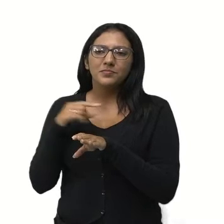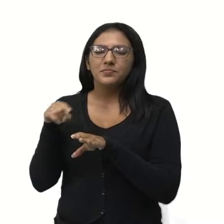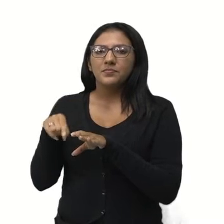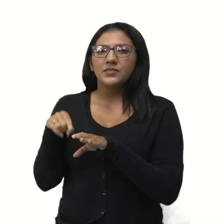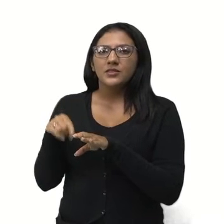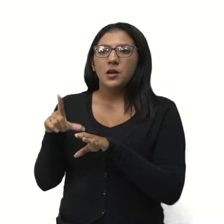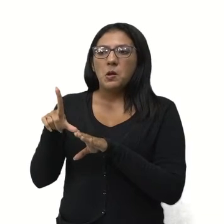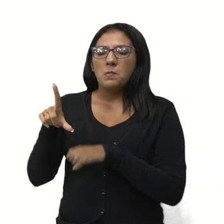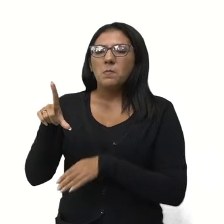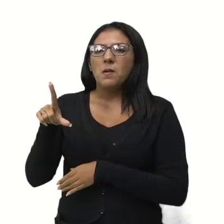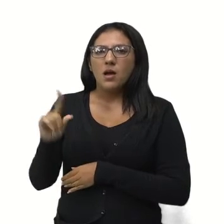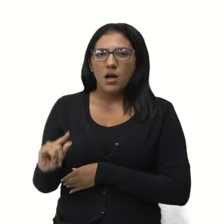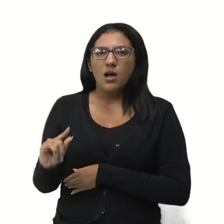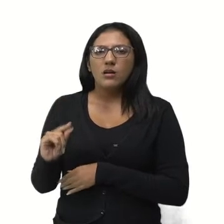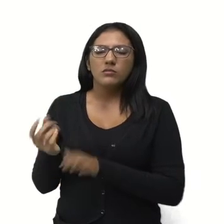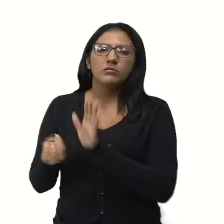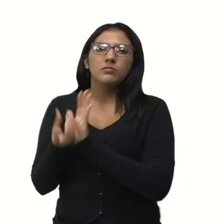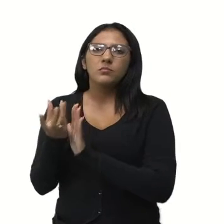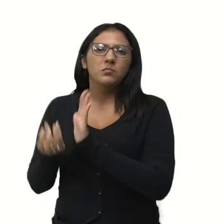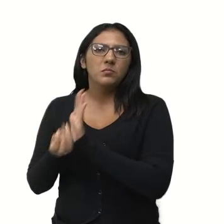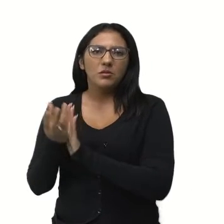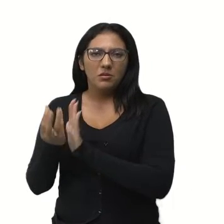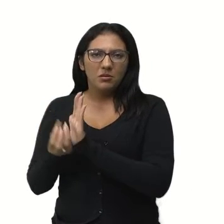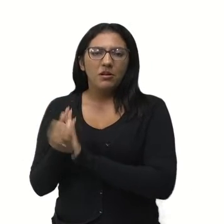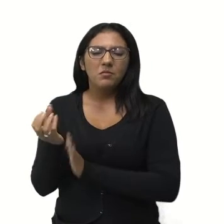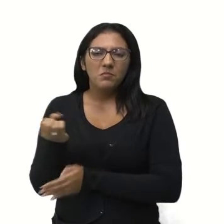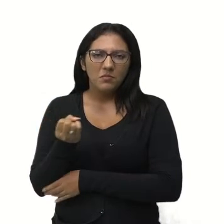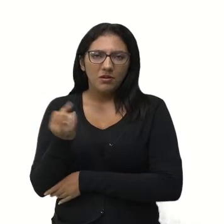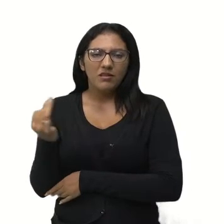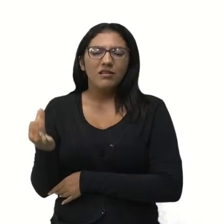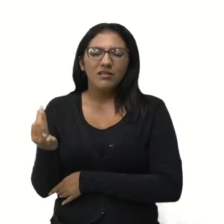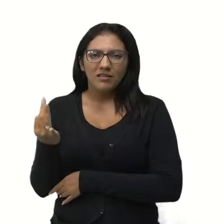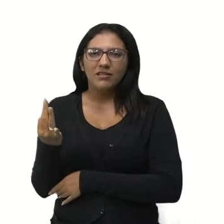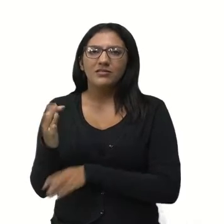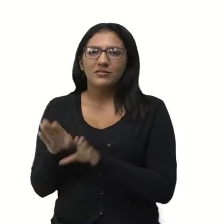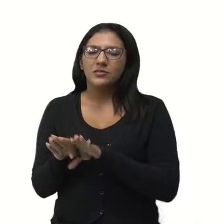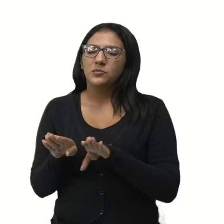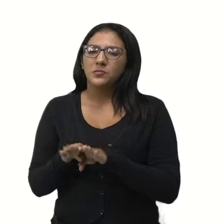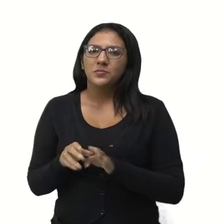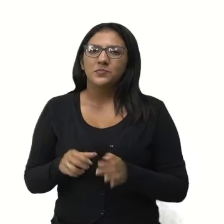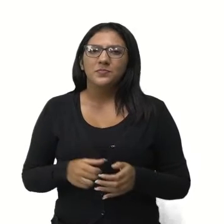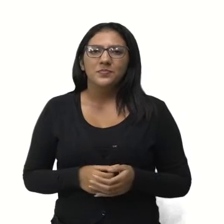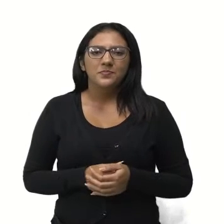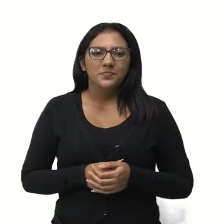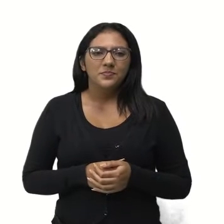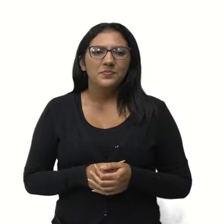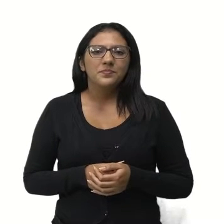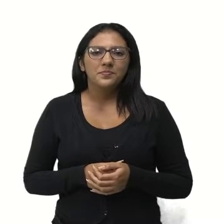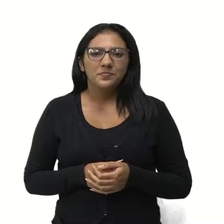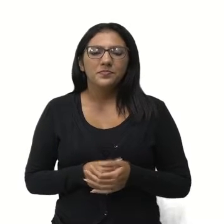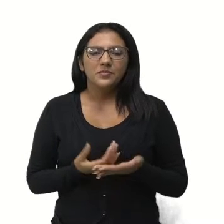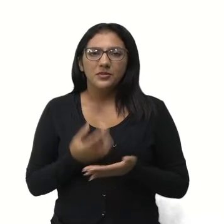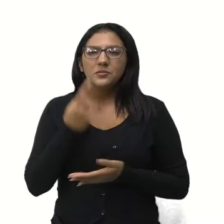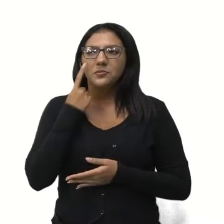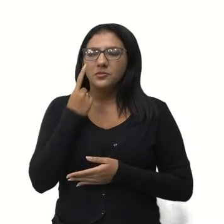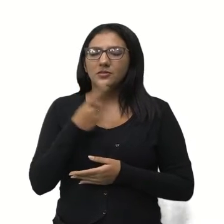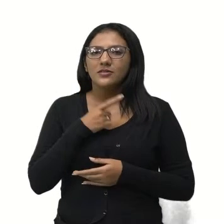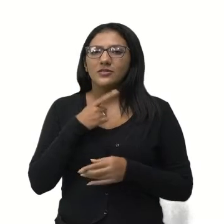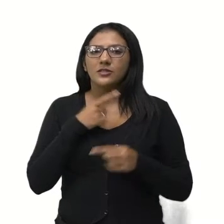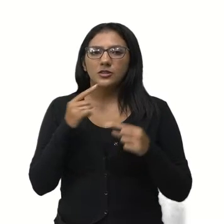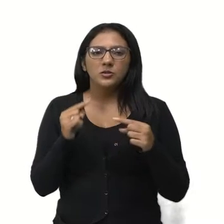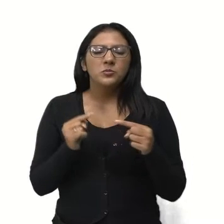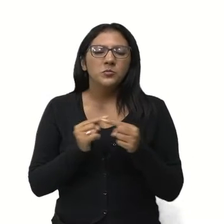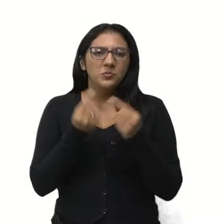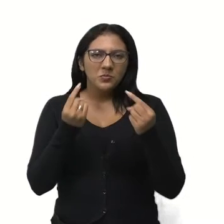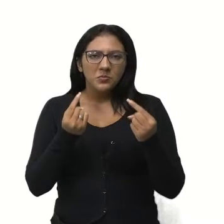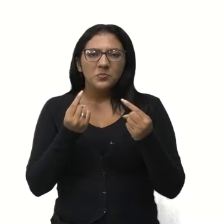uma diminuição também no número de peças produzidas. Então, isso é mais coerente, né? Pensar dessa